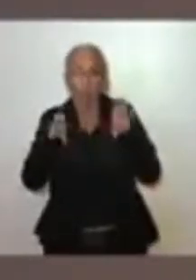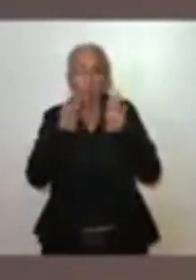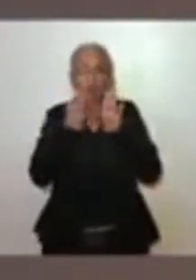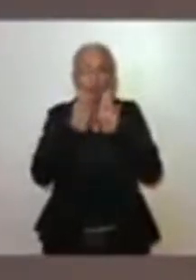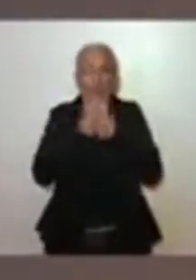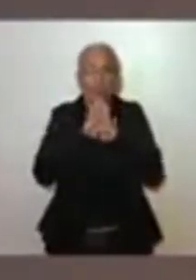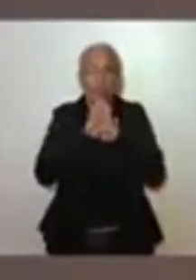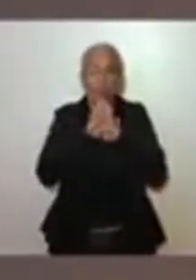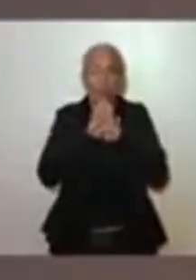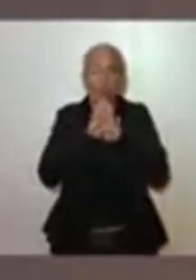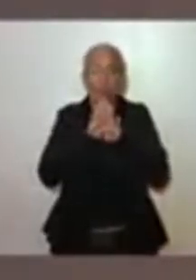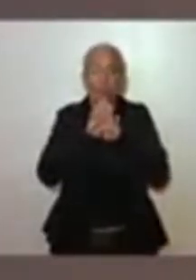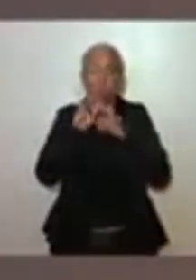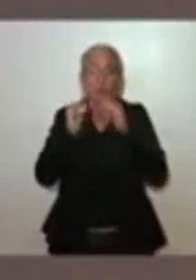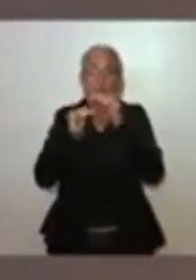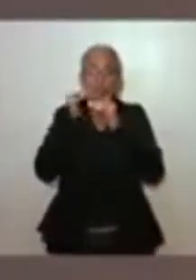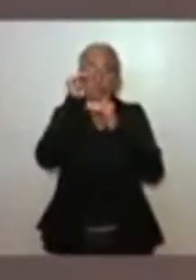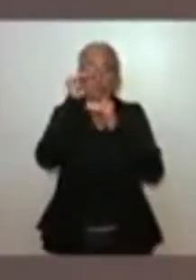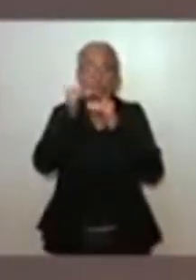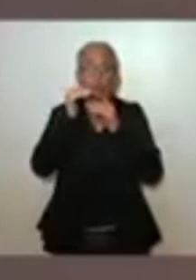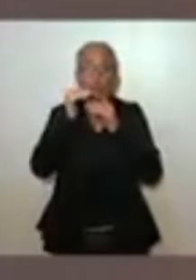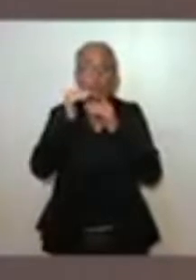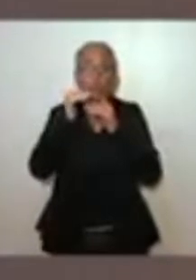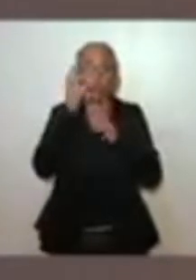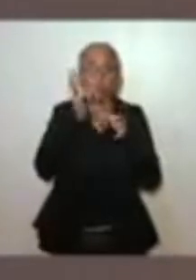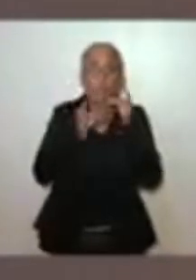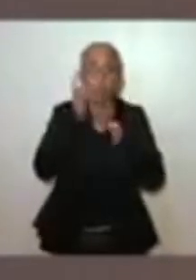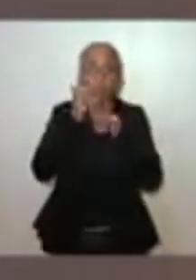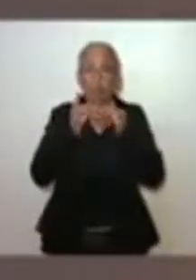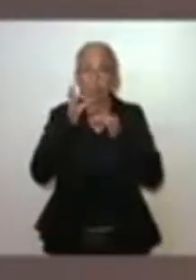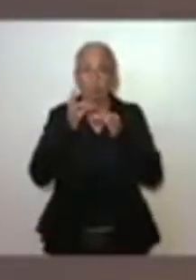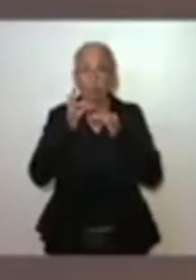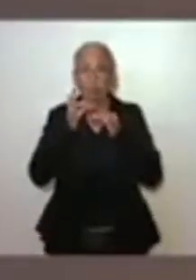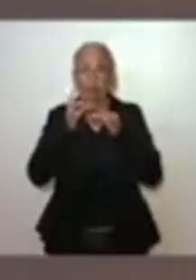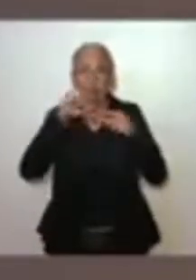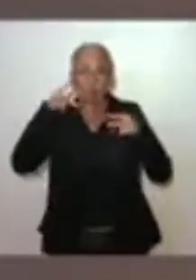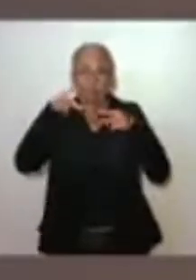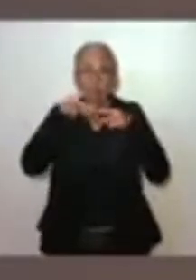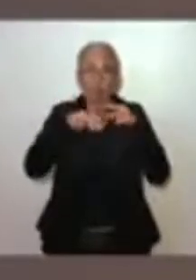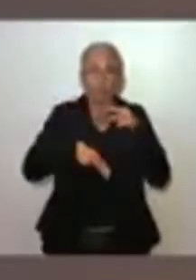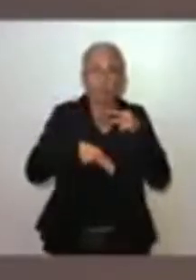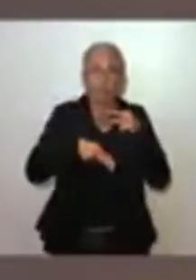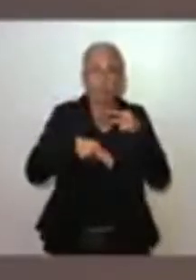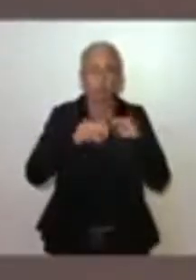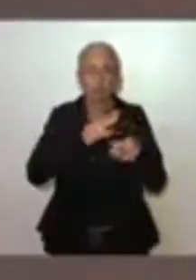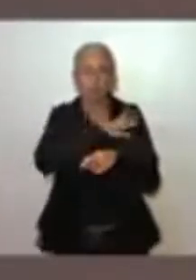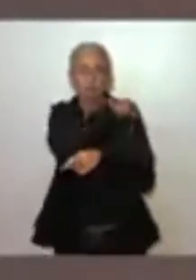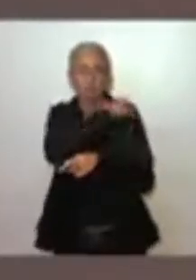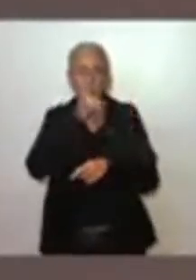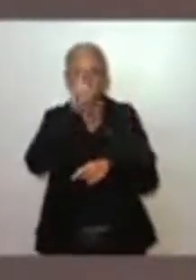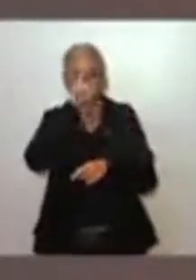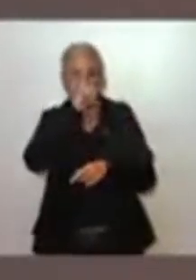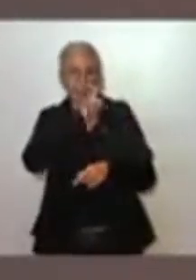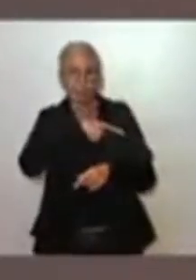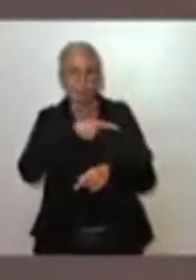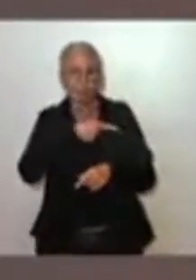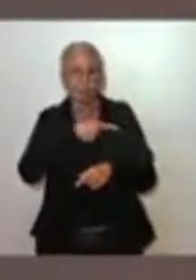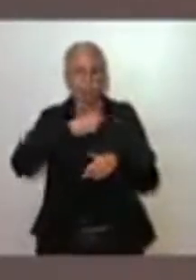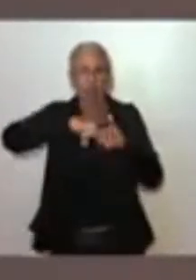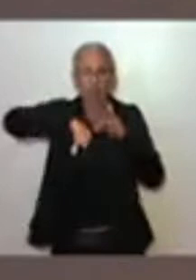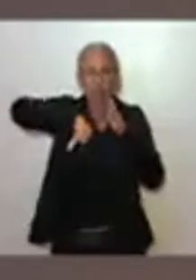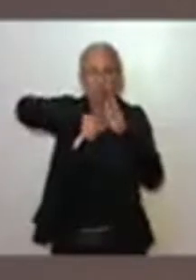legislativo as ditaduras institui a censura as ditaduras torturam as